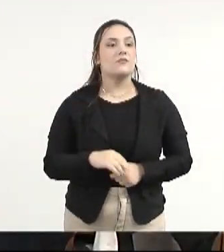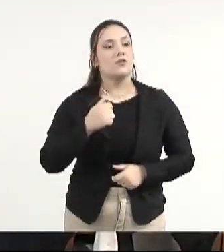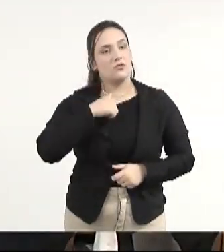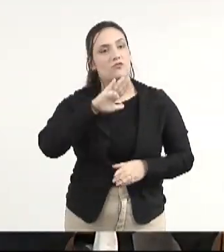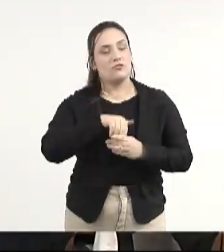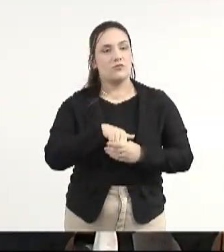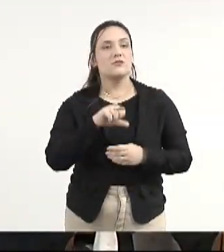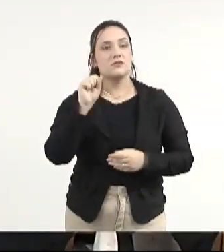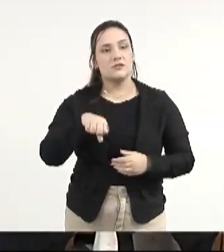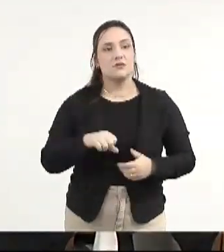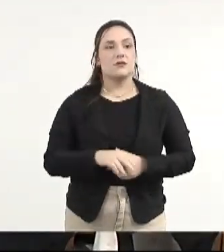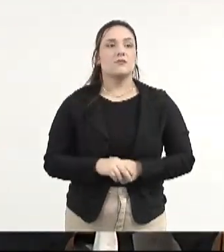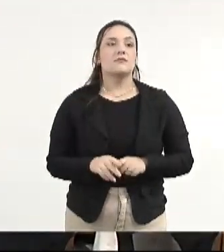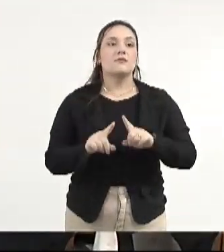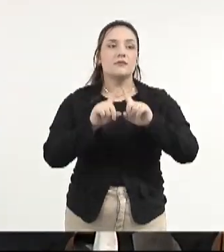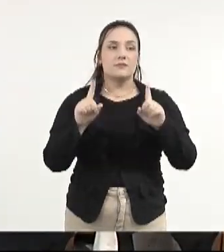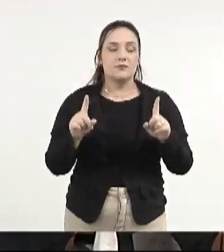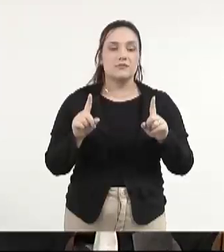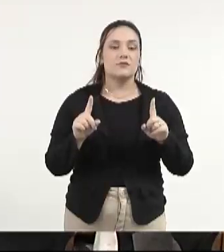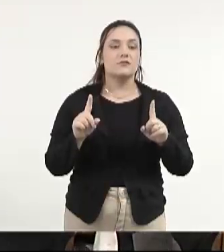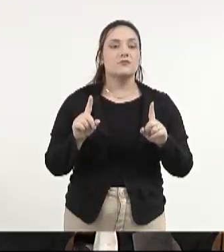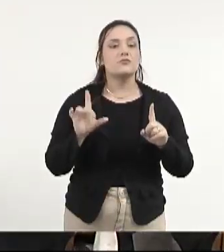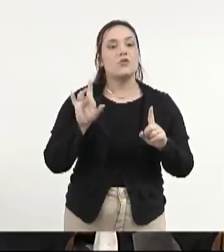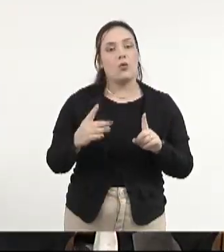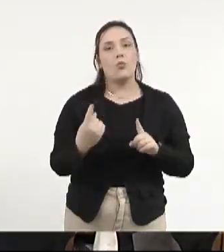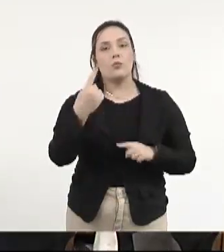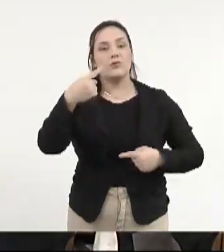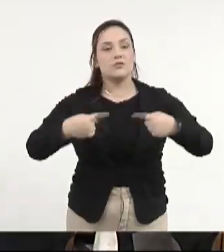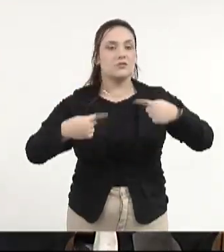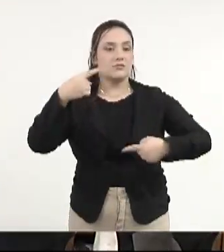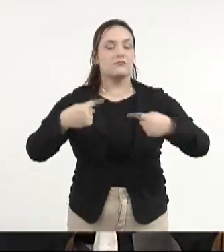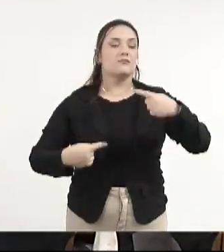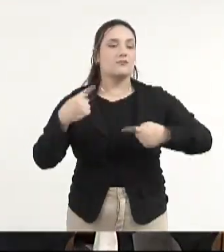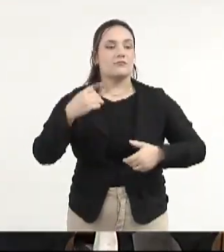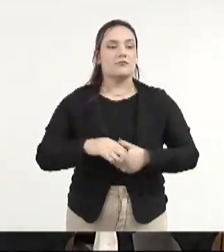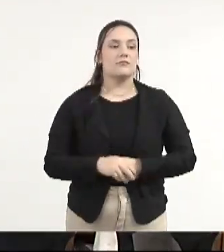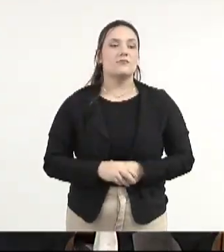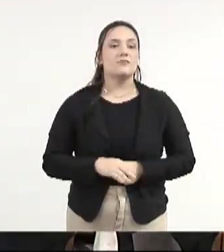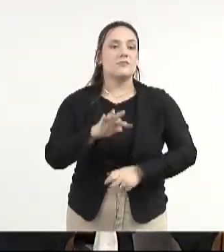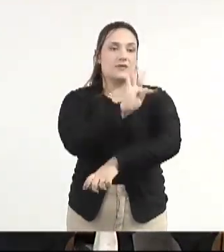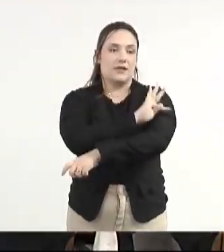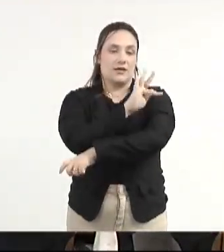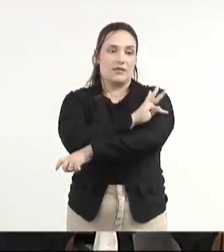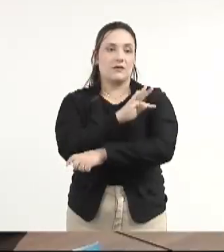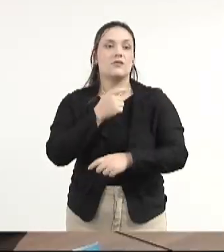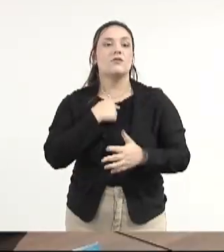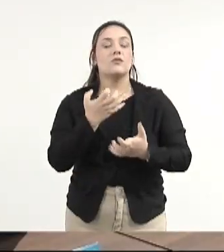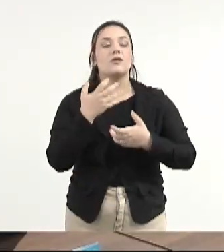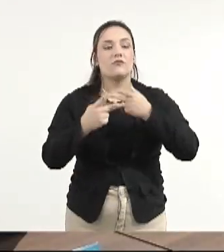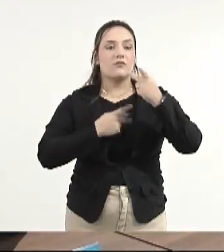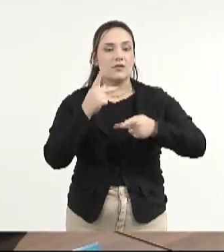Vou votar o projeto favorável. Apenas uma discussão técnica que eu quero